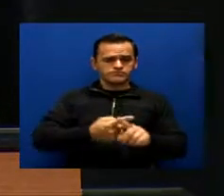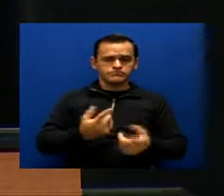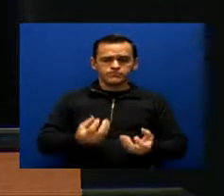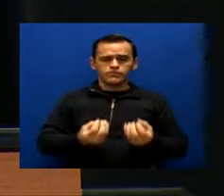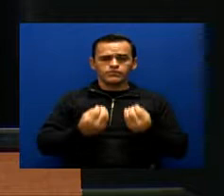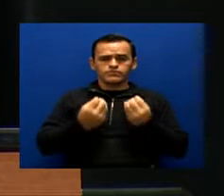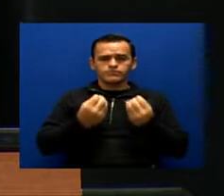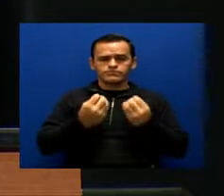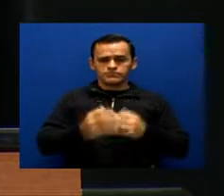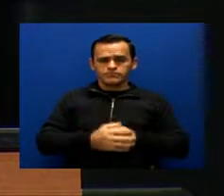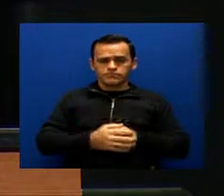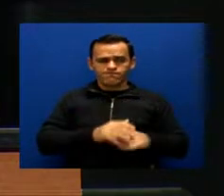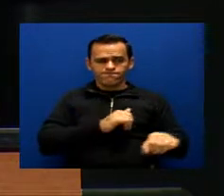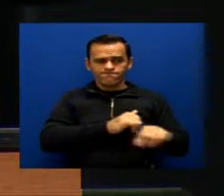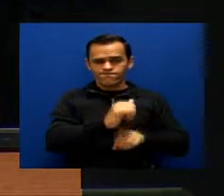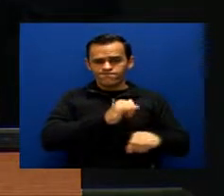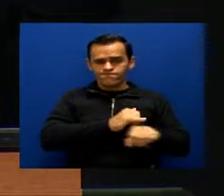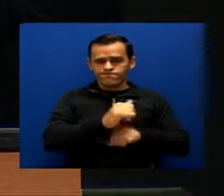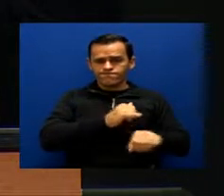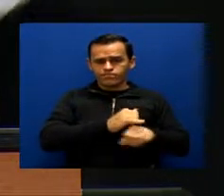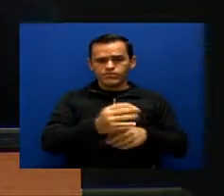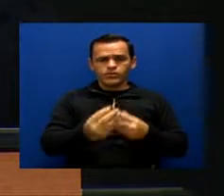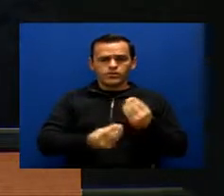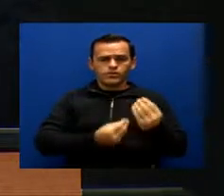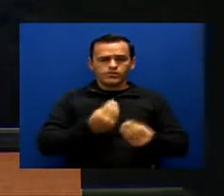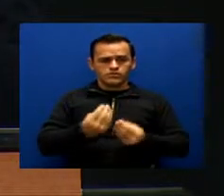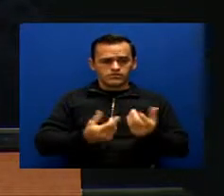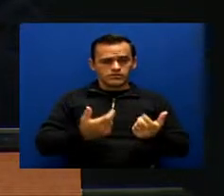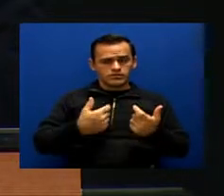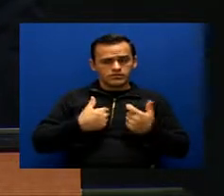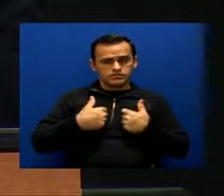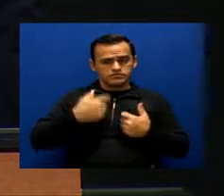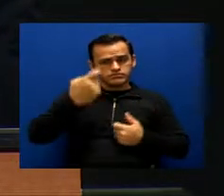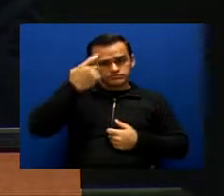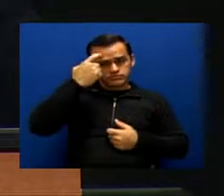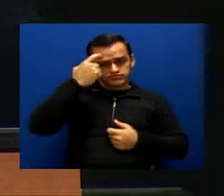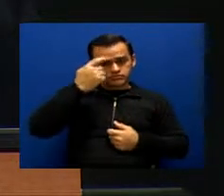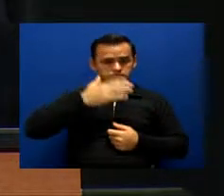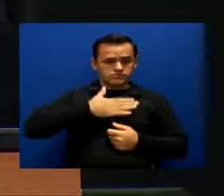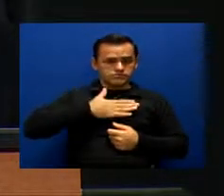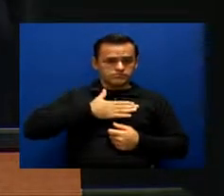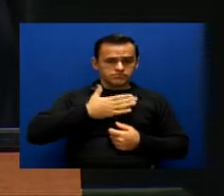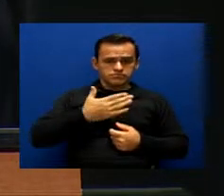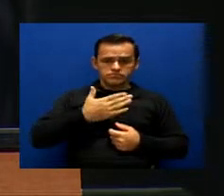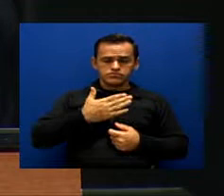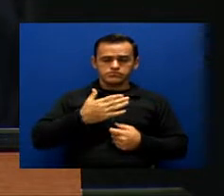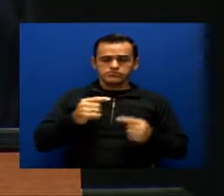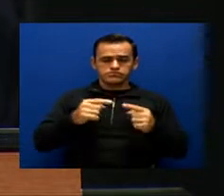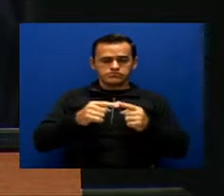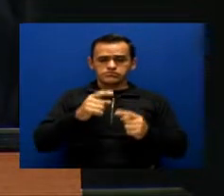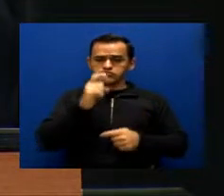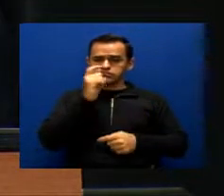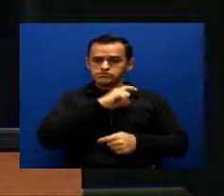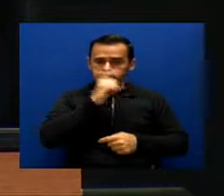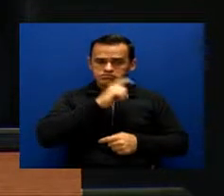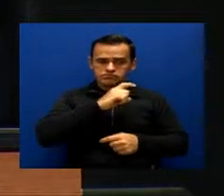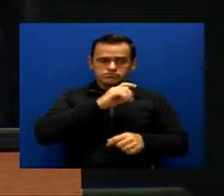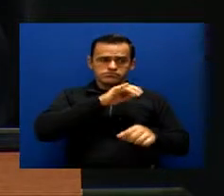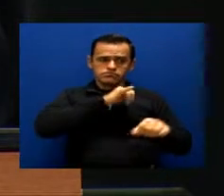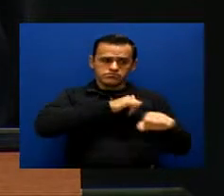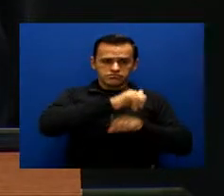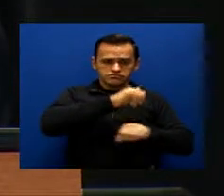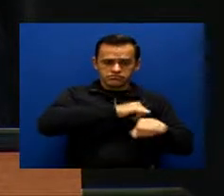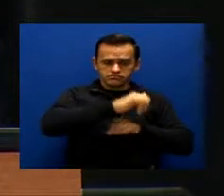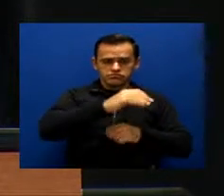cidade de Sorocaba. Olha, isso, no meu ponto de vista, é um estelionato com a população